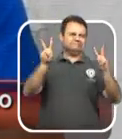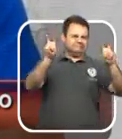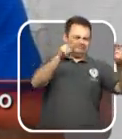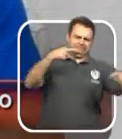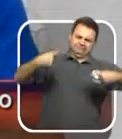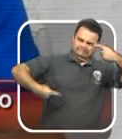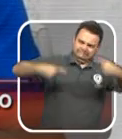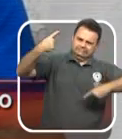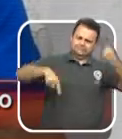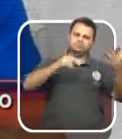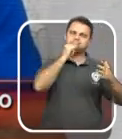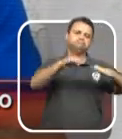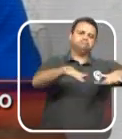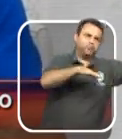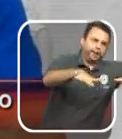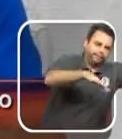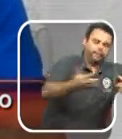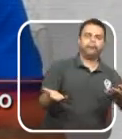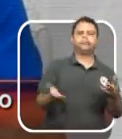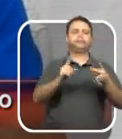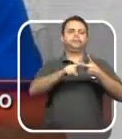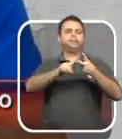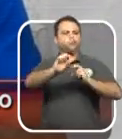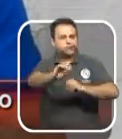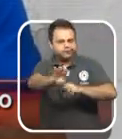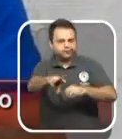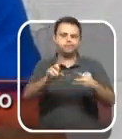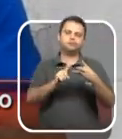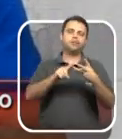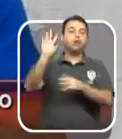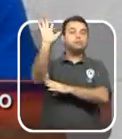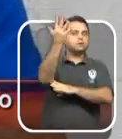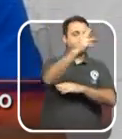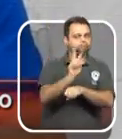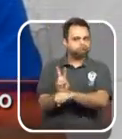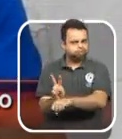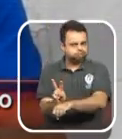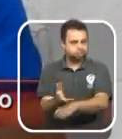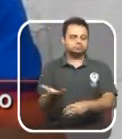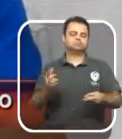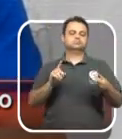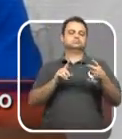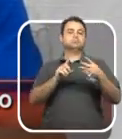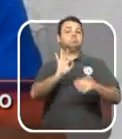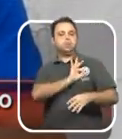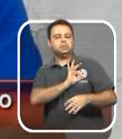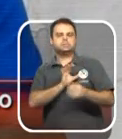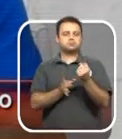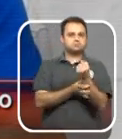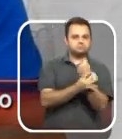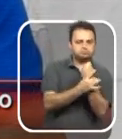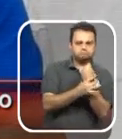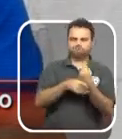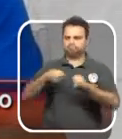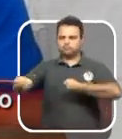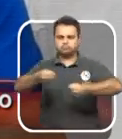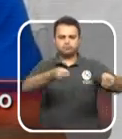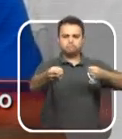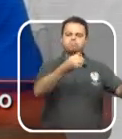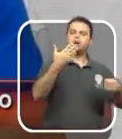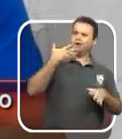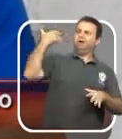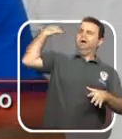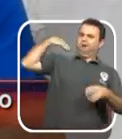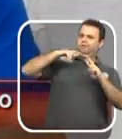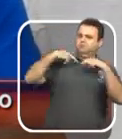inúmeras situações em relação à mobilidade, em relação à educação, em relação à questão ambiental, em relação à segurança. São